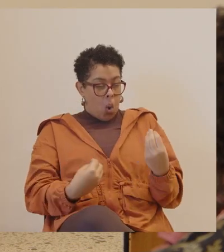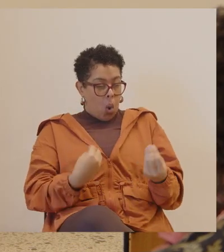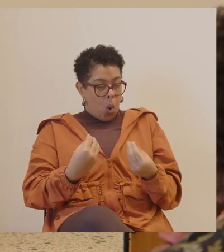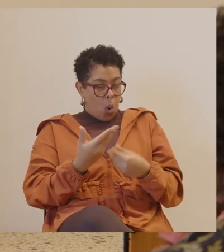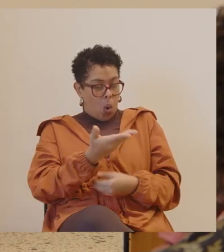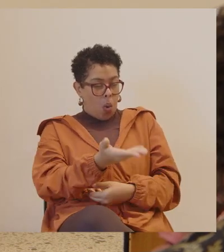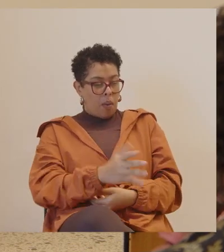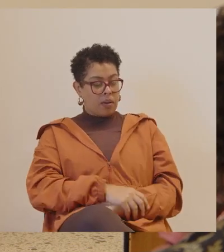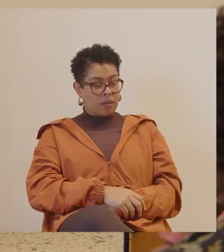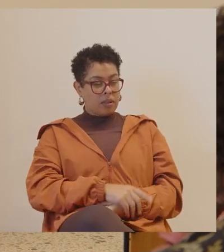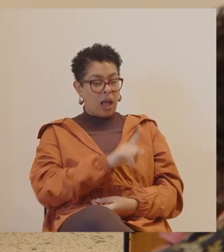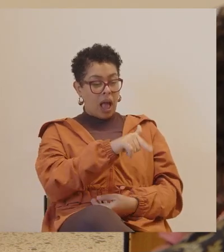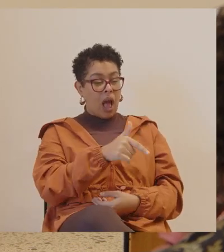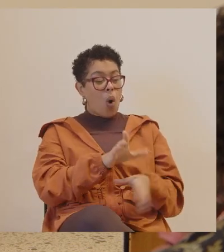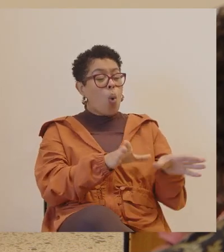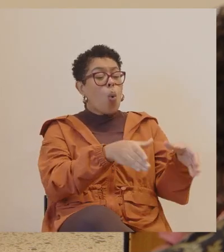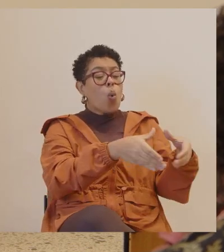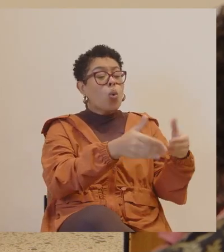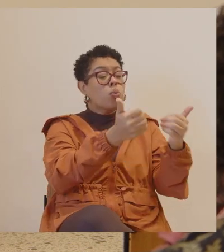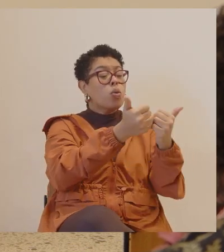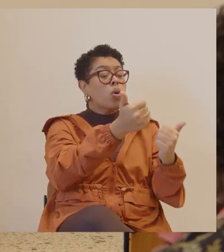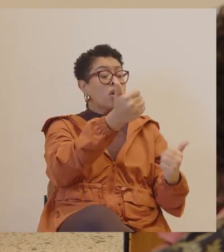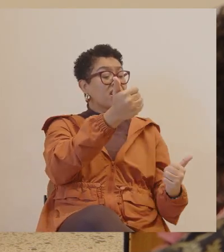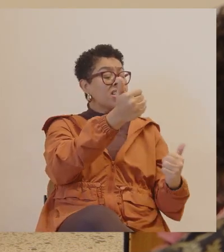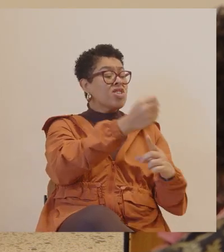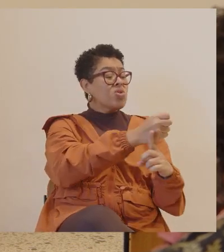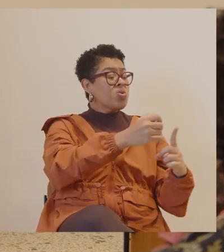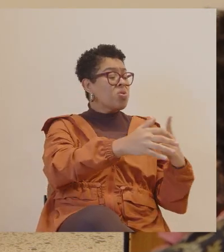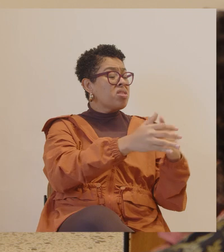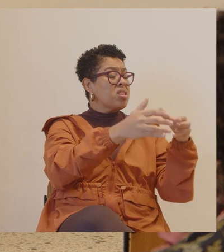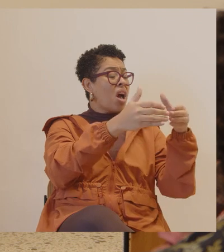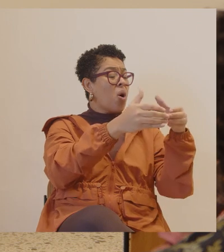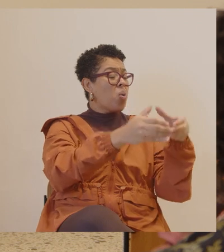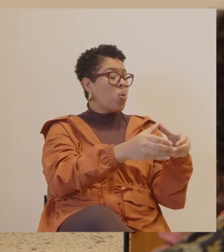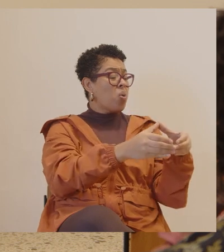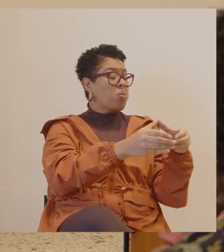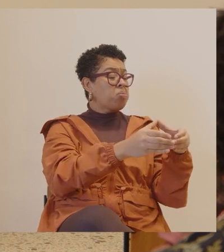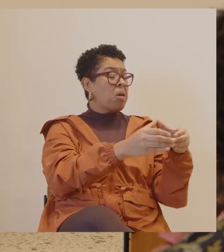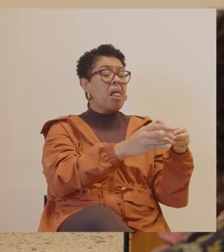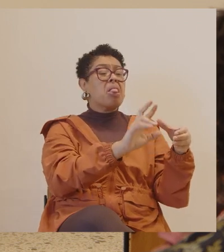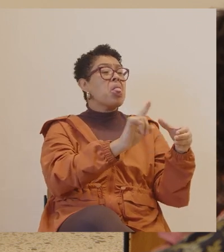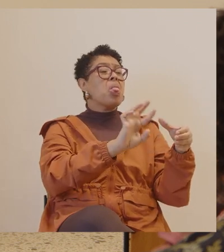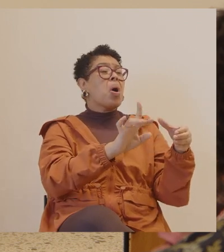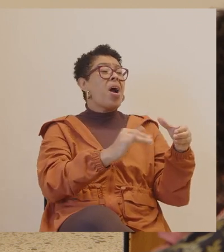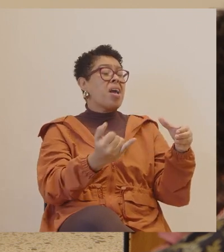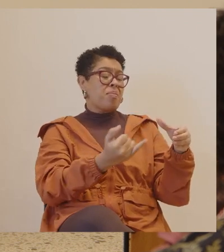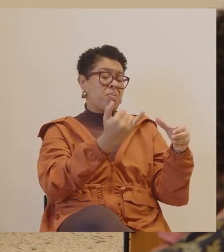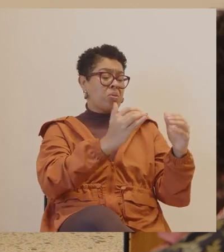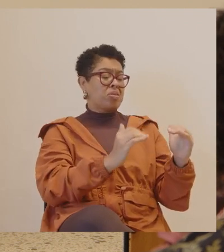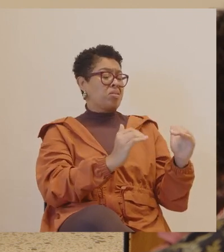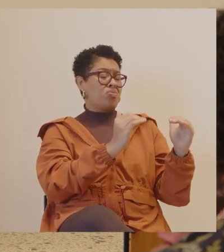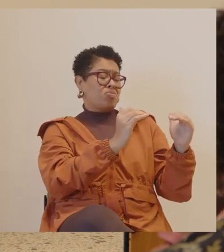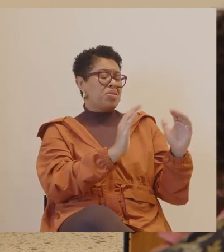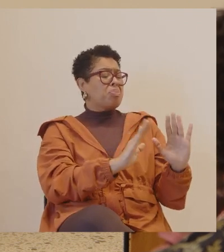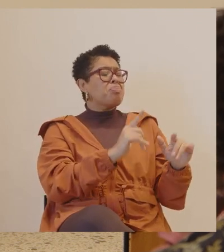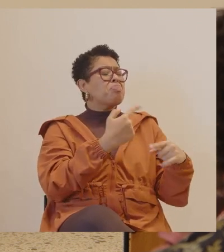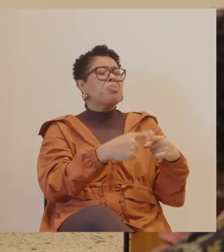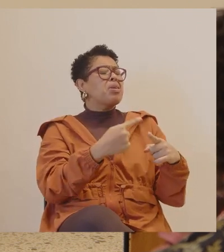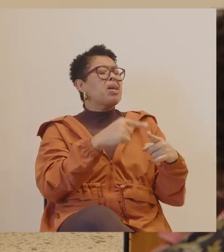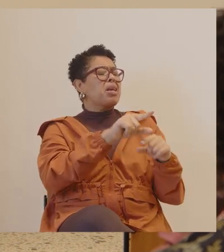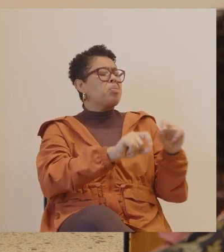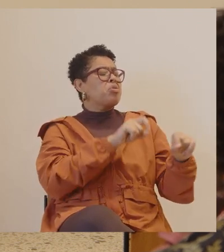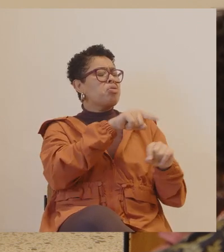era tratar de uma classe social que não era a mais relevante, tratar